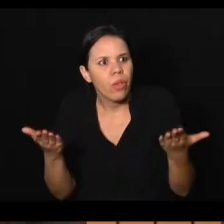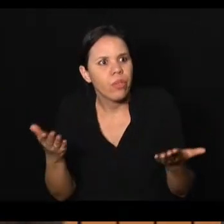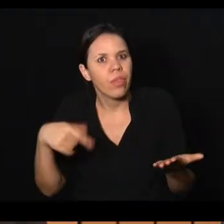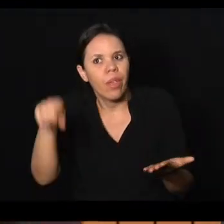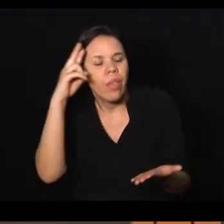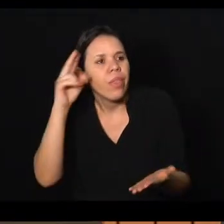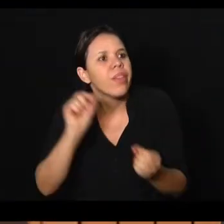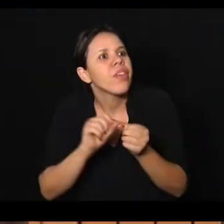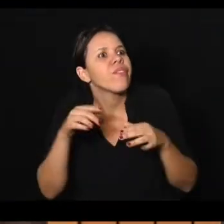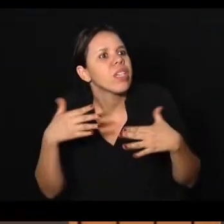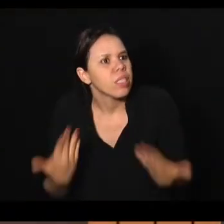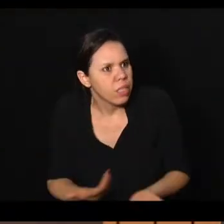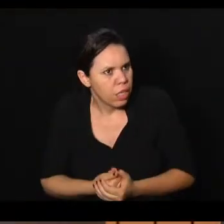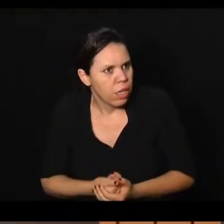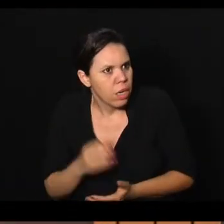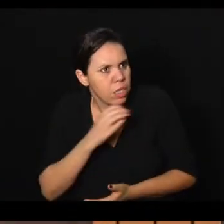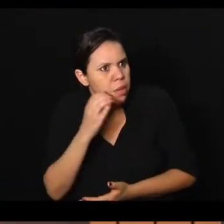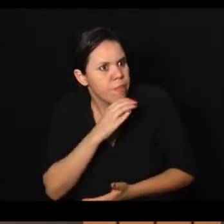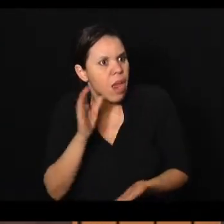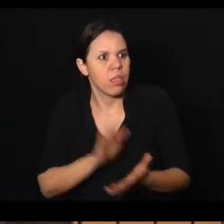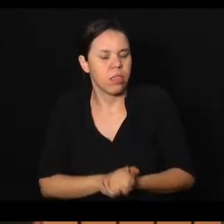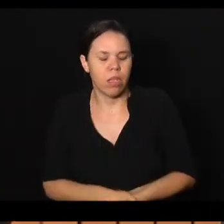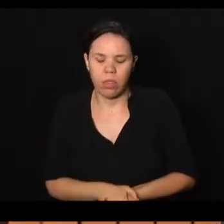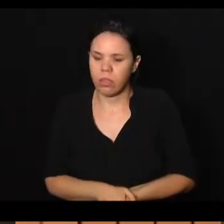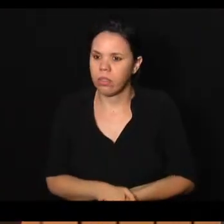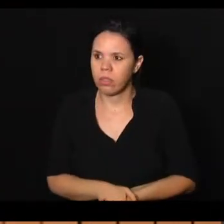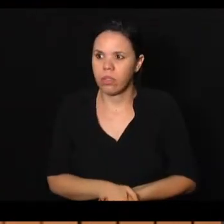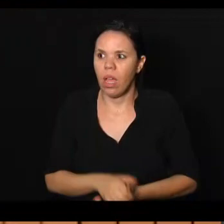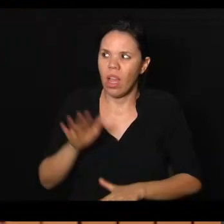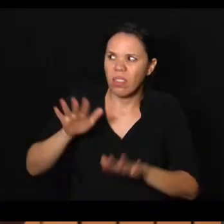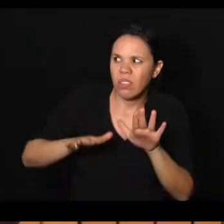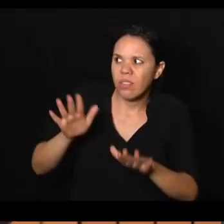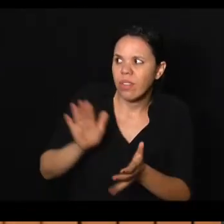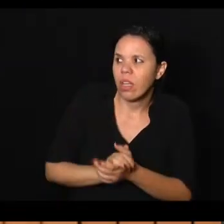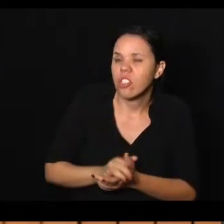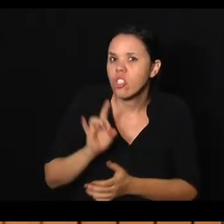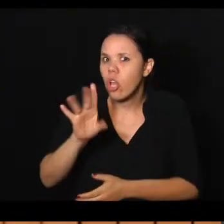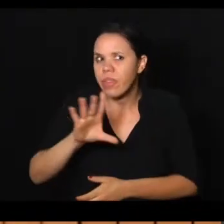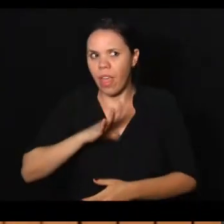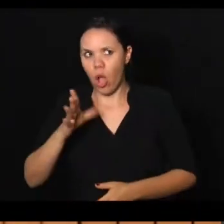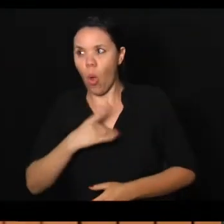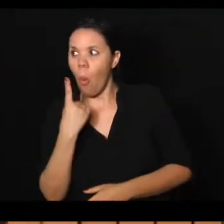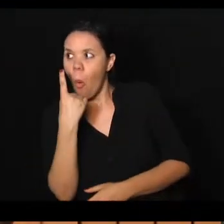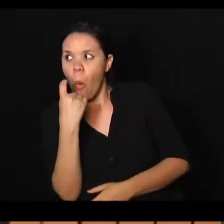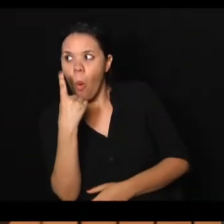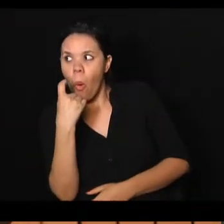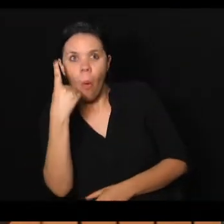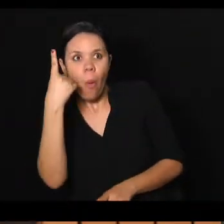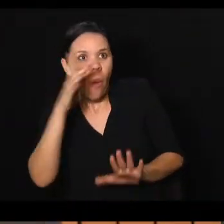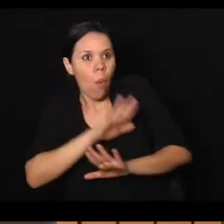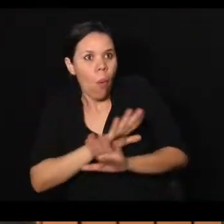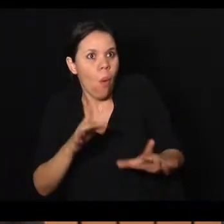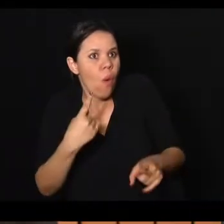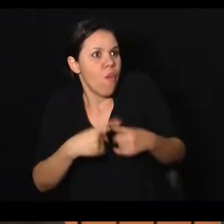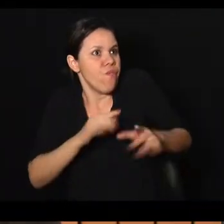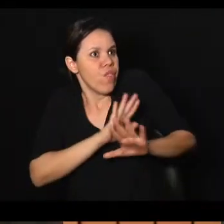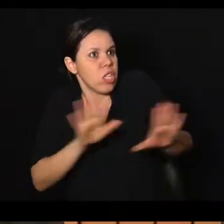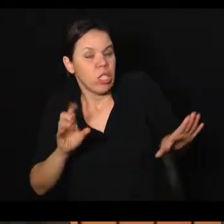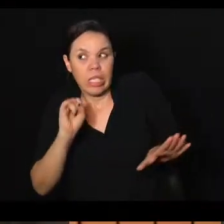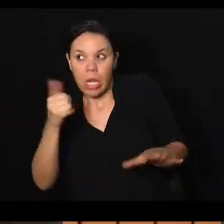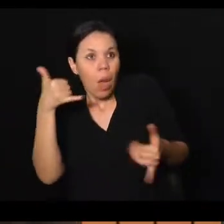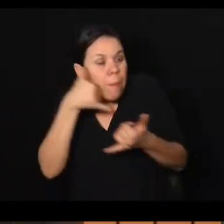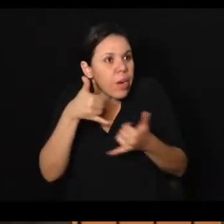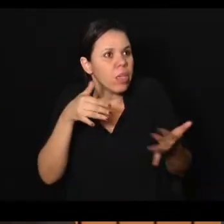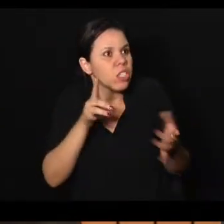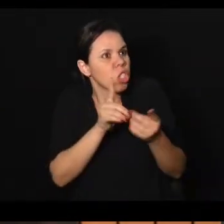fazendo a denúncia tem pressa. E às vezes só tem coragem uma única vez. Se ele não é